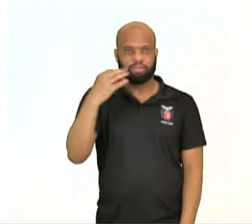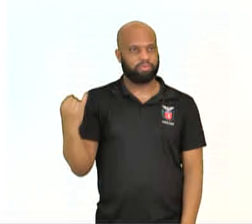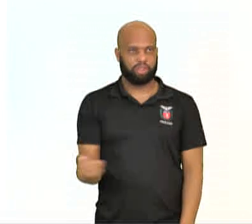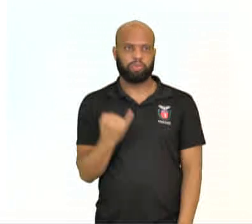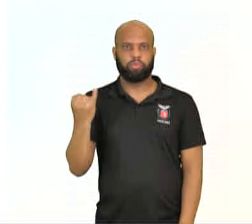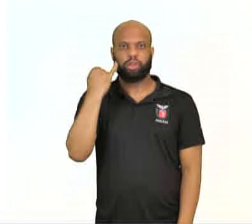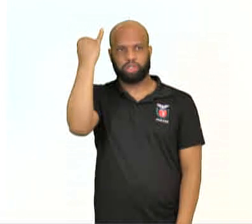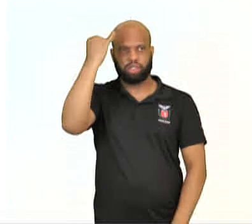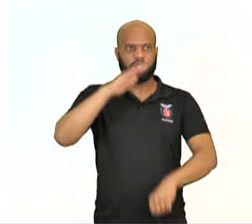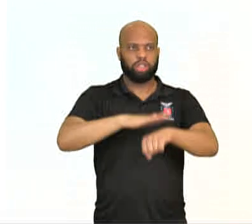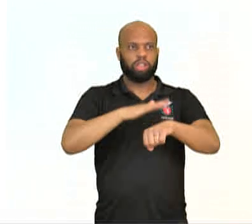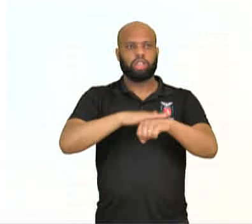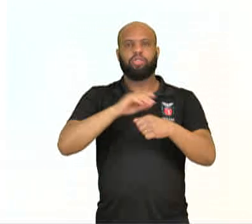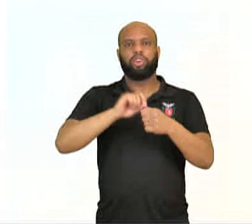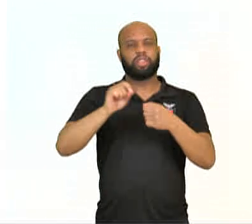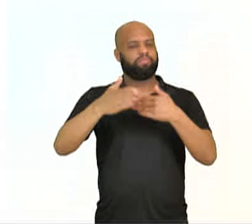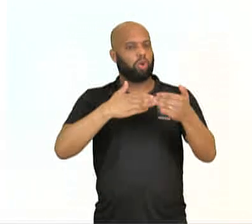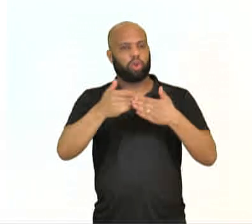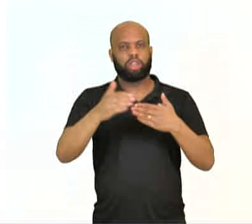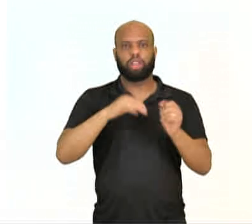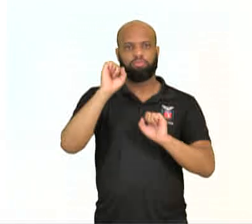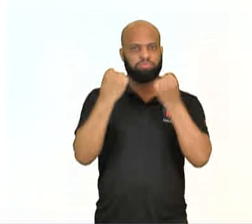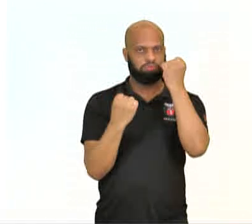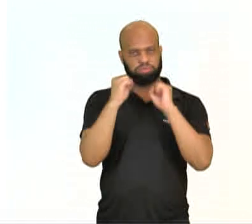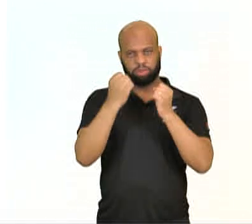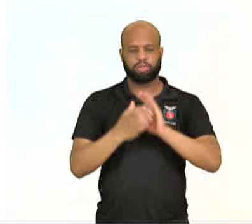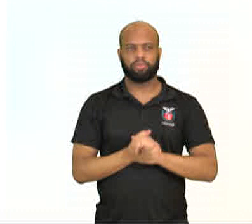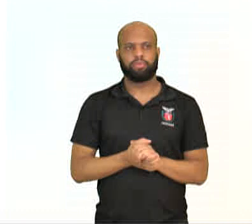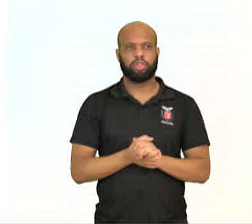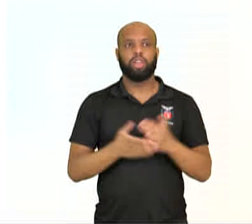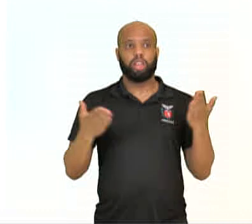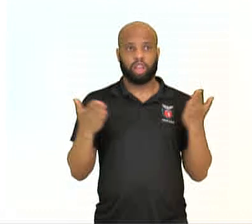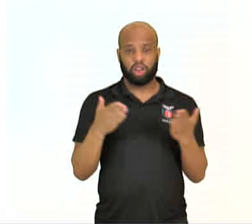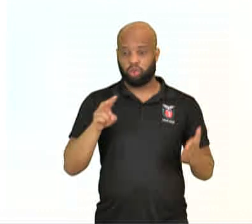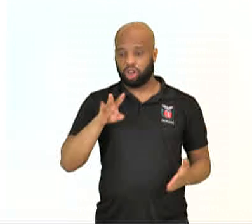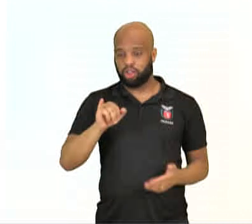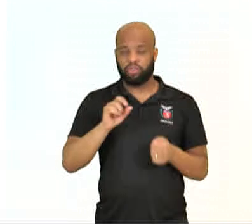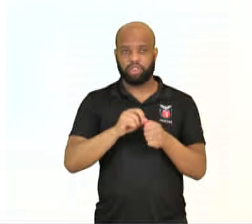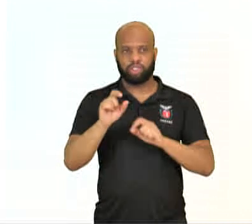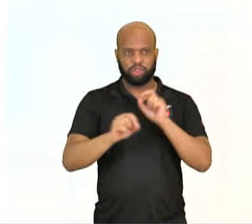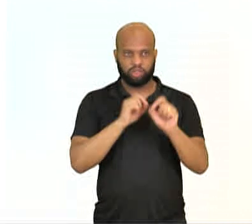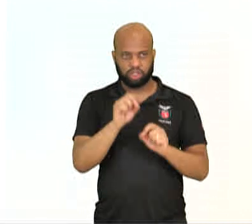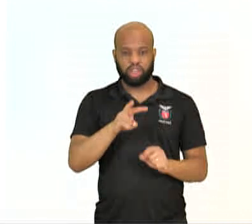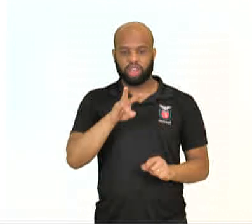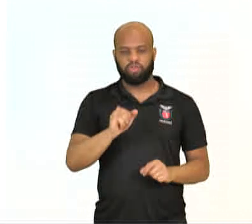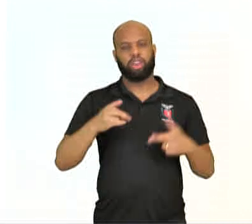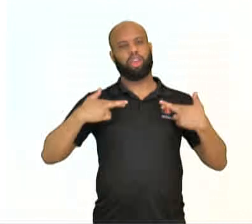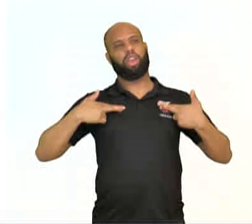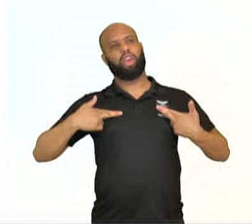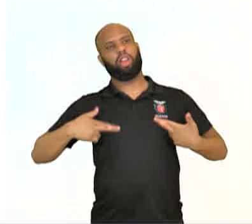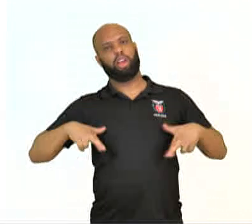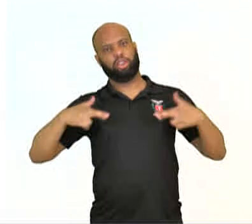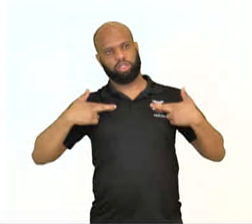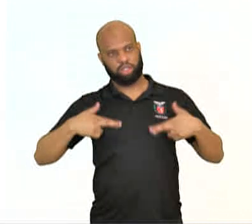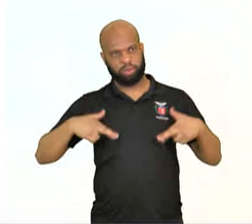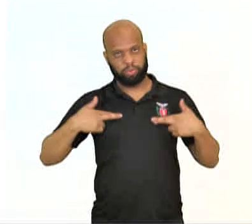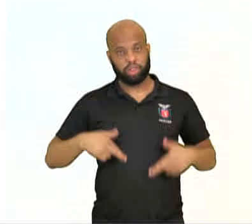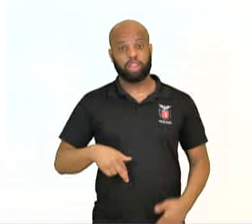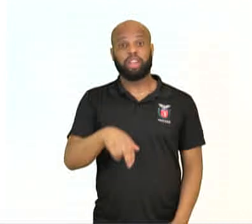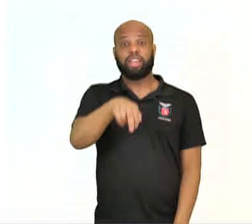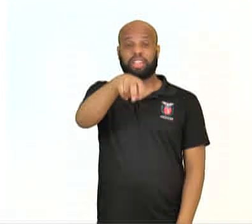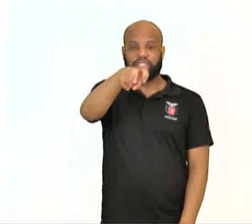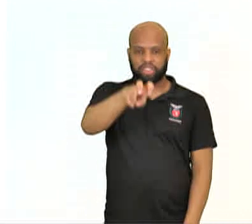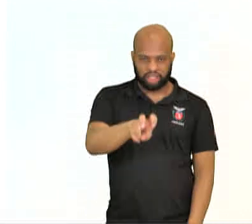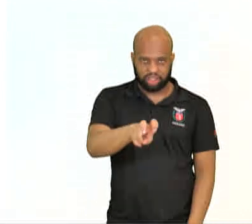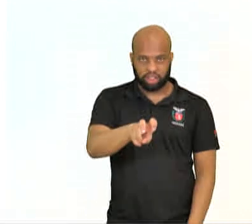importante na realização de quaisquer exercícios físicos. Vamos fazer agora um breve relaxamento. Sente-se